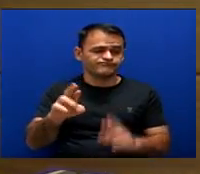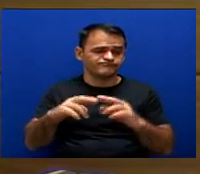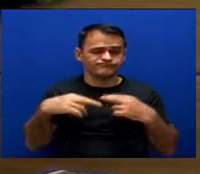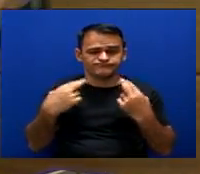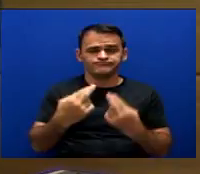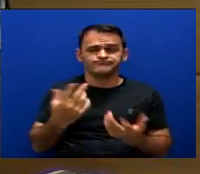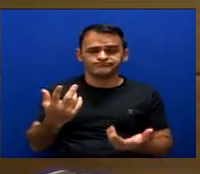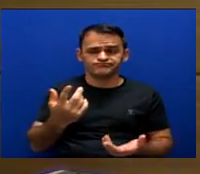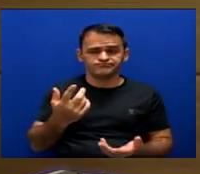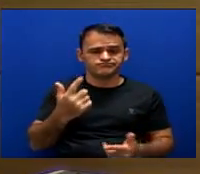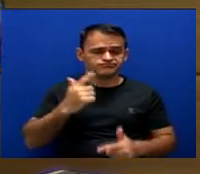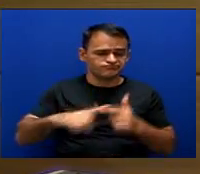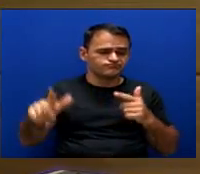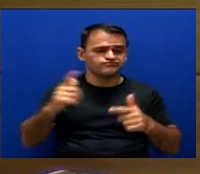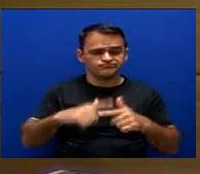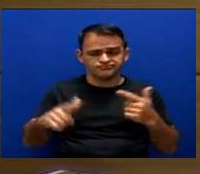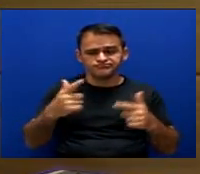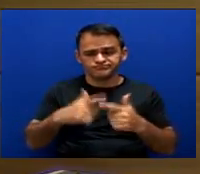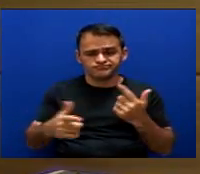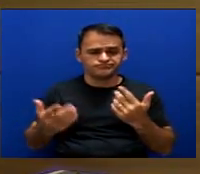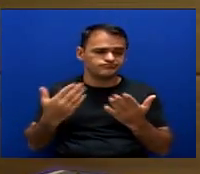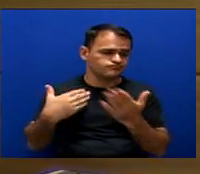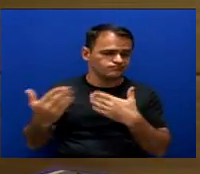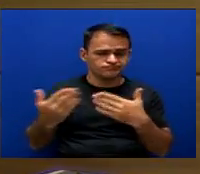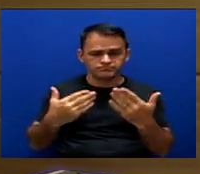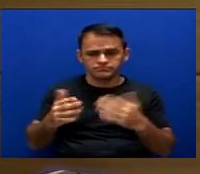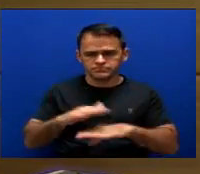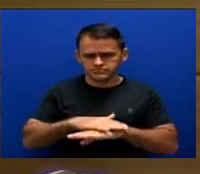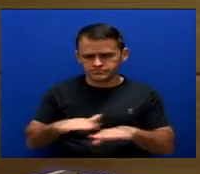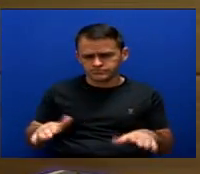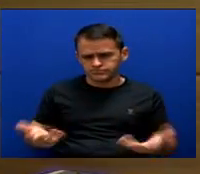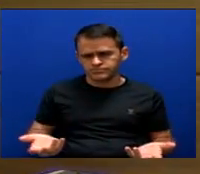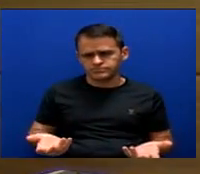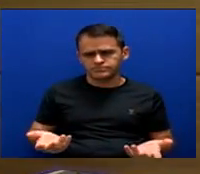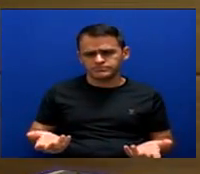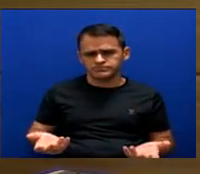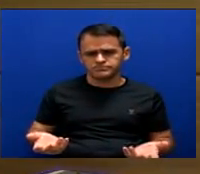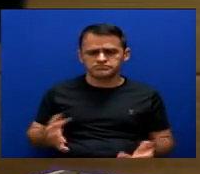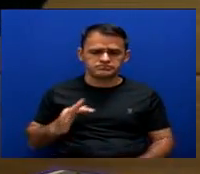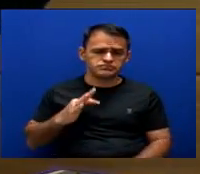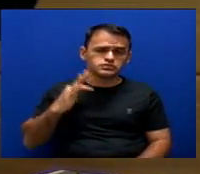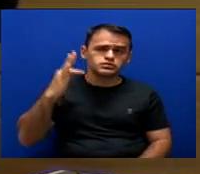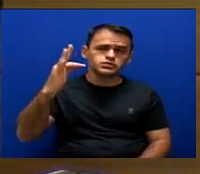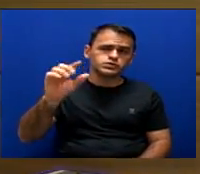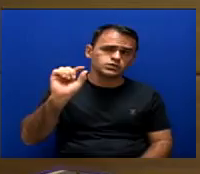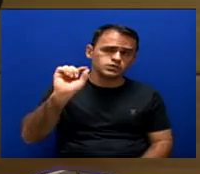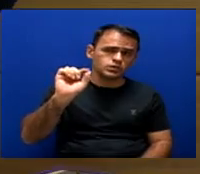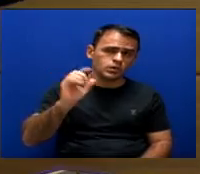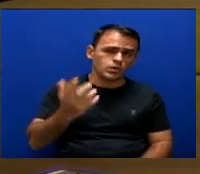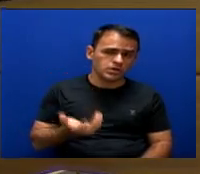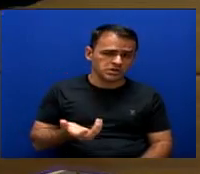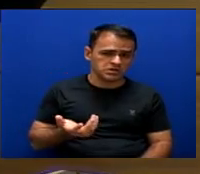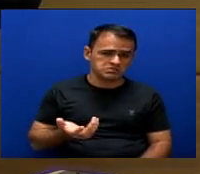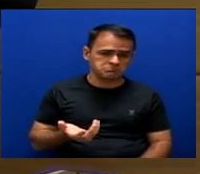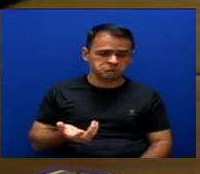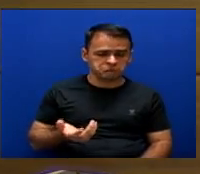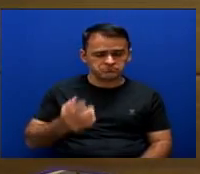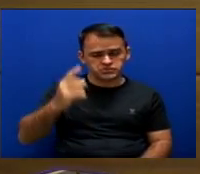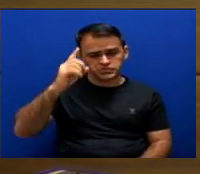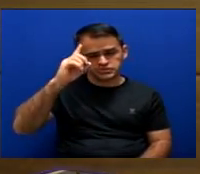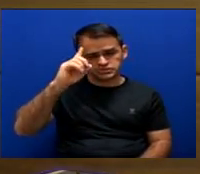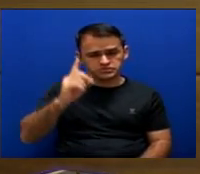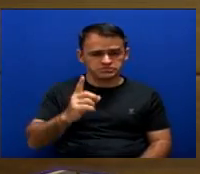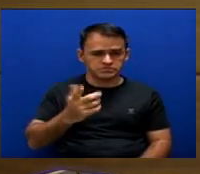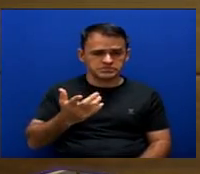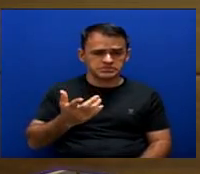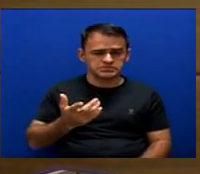vejo problema eu falo nossa para onde estamos caminhando né mas olhando uma perspectiva isso assim um pouco